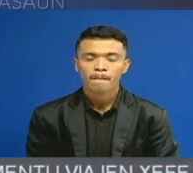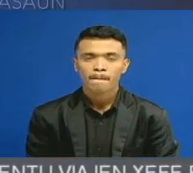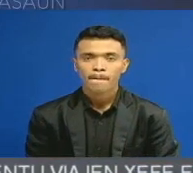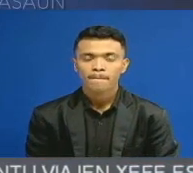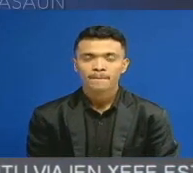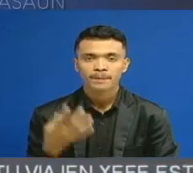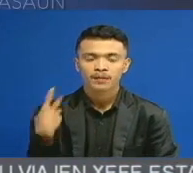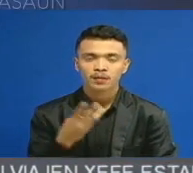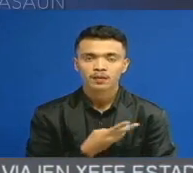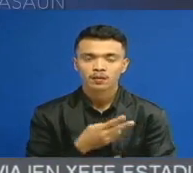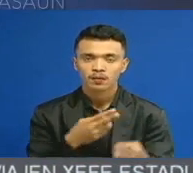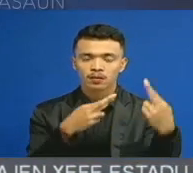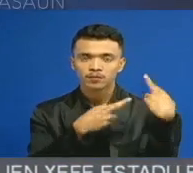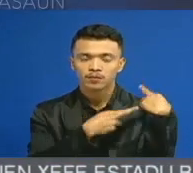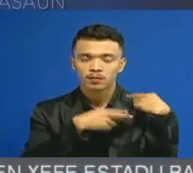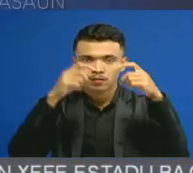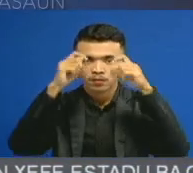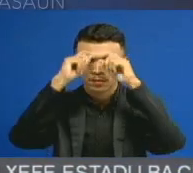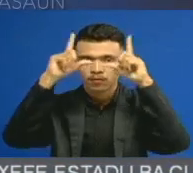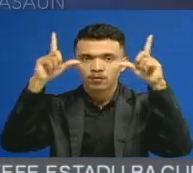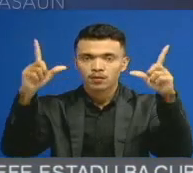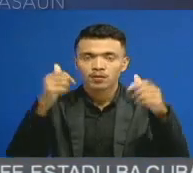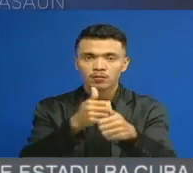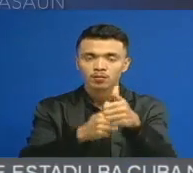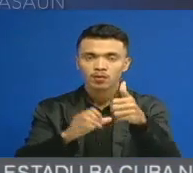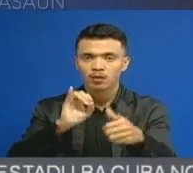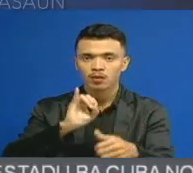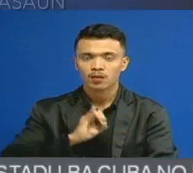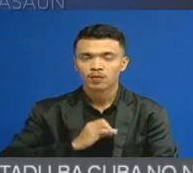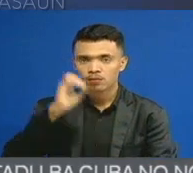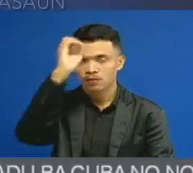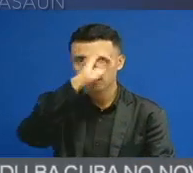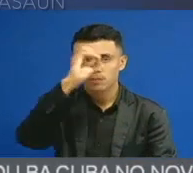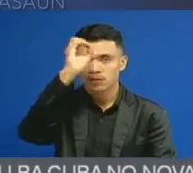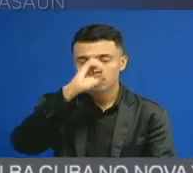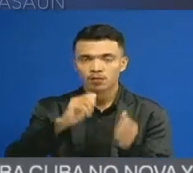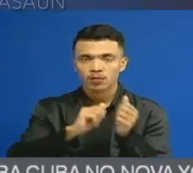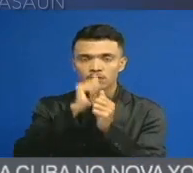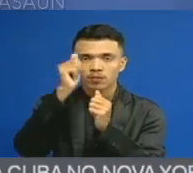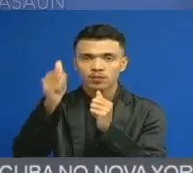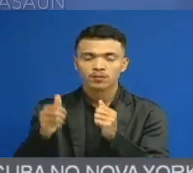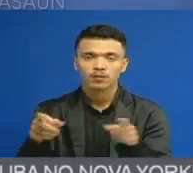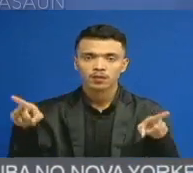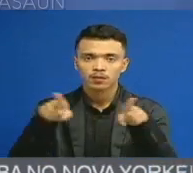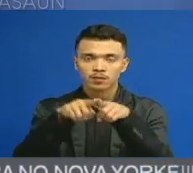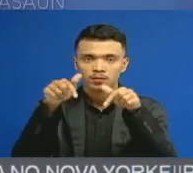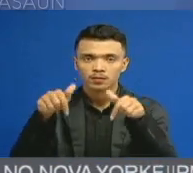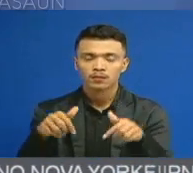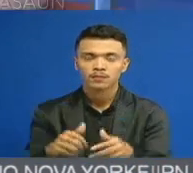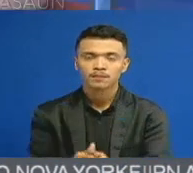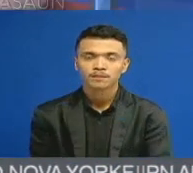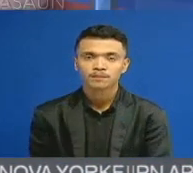eu tenho posição, Timor-Leste, tu irá uma observação, até todas, né? Sim, senhor, também a questão do